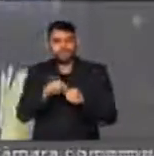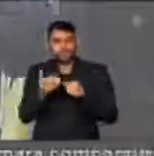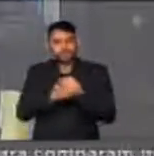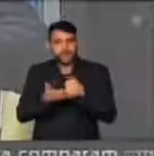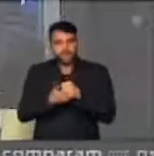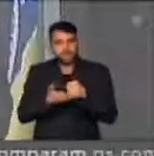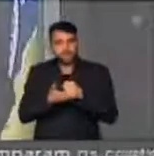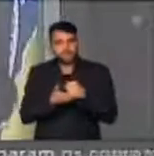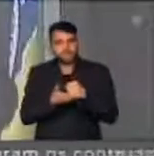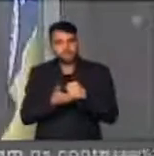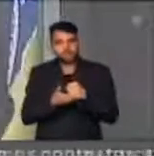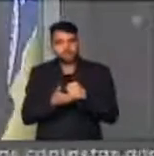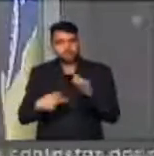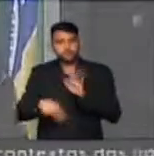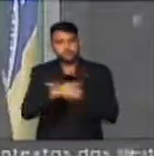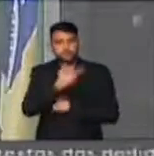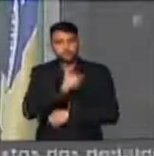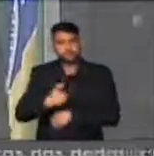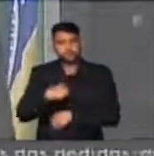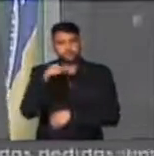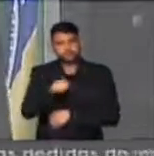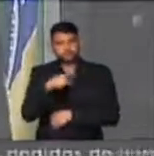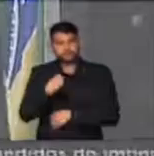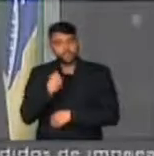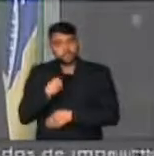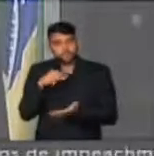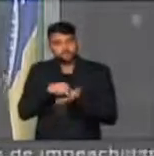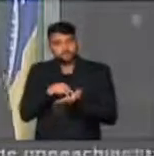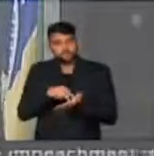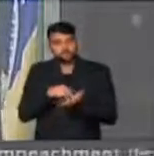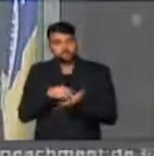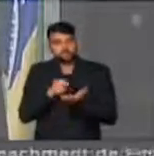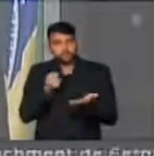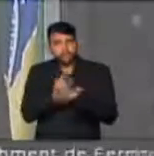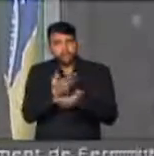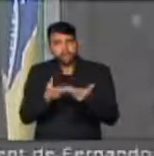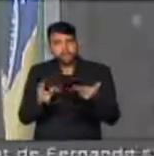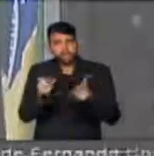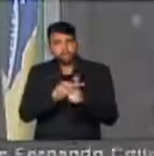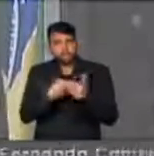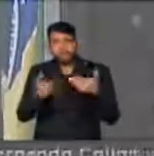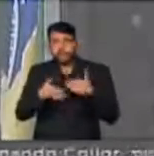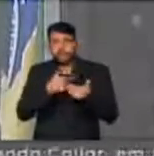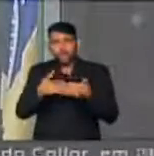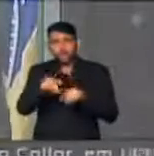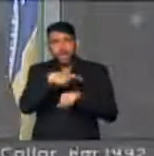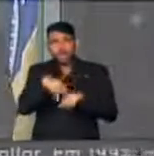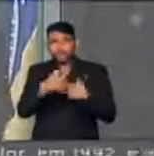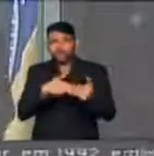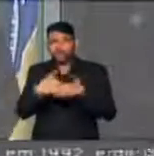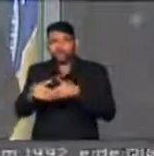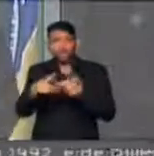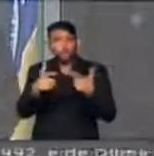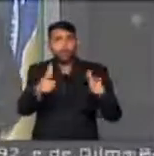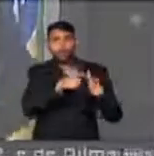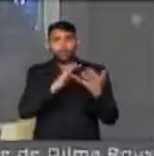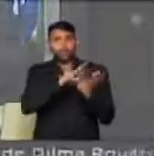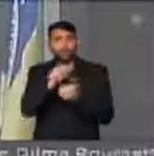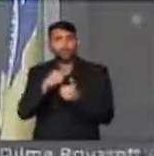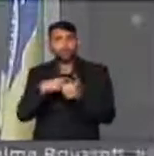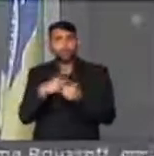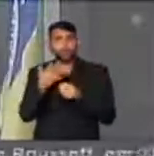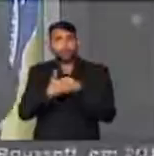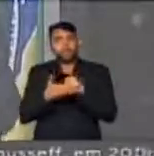fundamento basilar do Estado. É sobre isso que sustenta o Estado. Não o Estado brasileiro, qualquer Estado, qualquer pátria. Mas